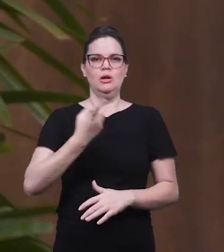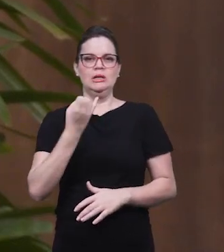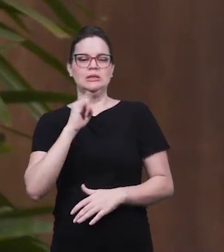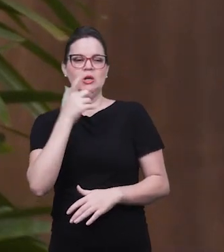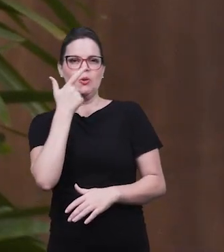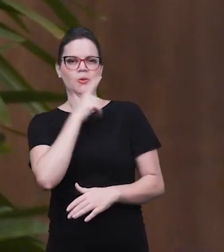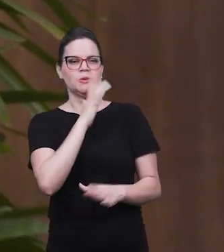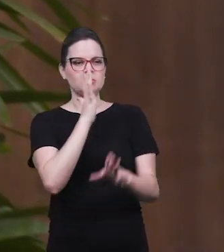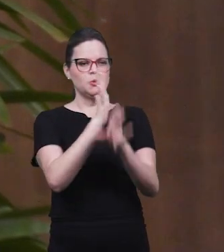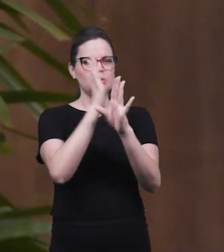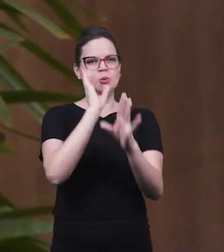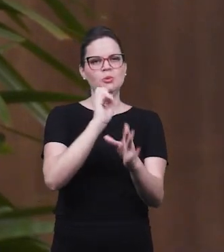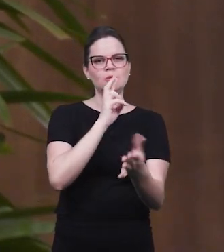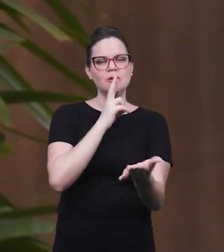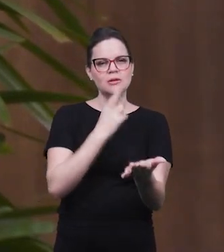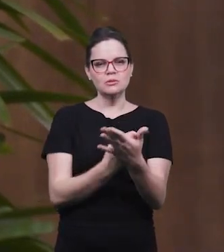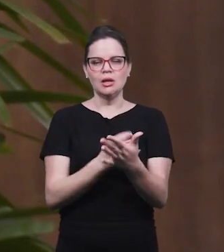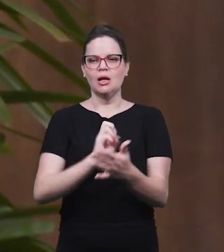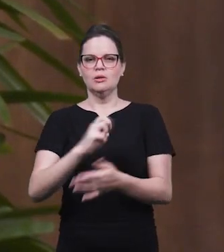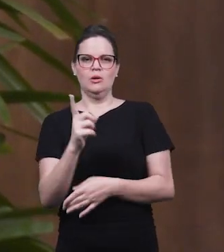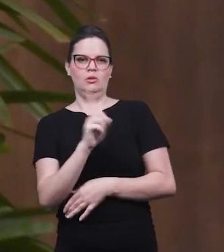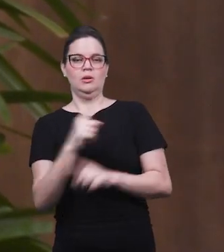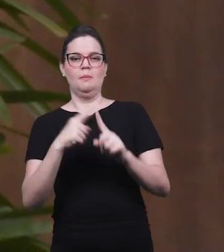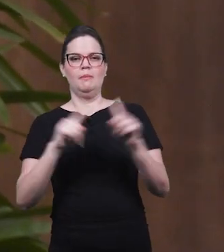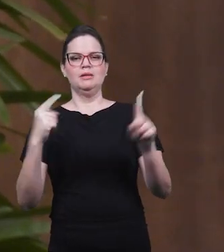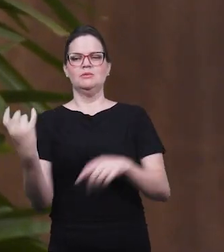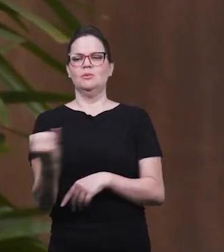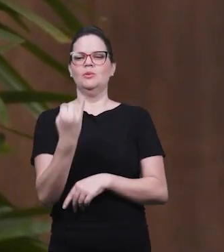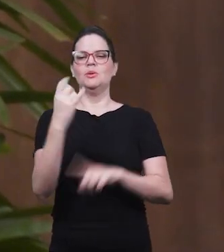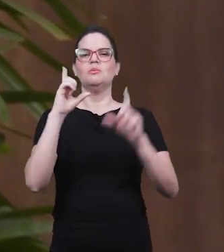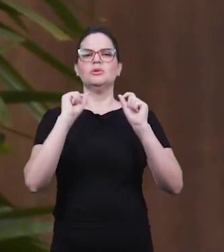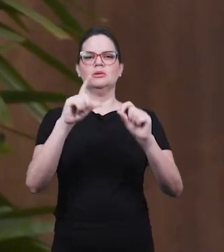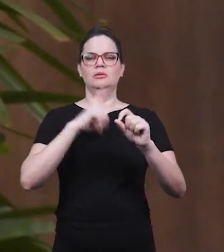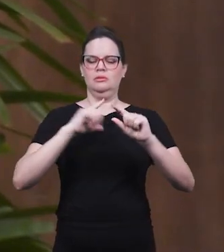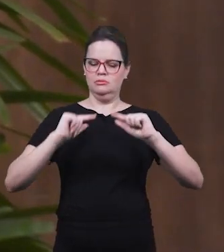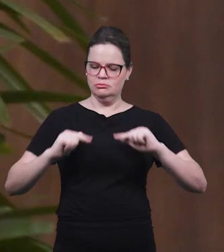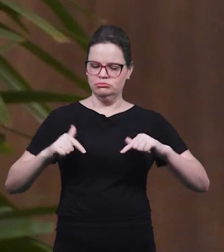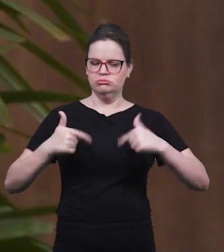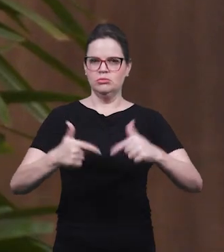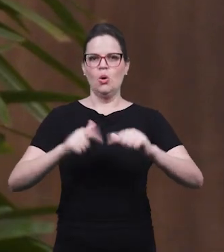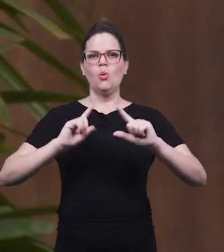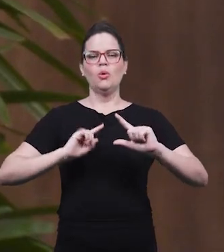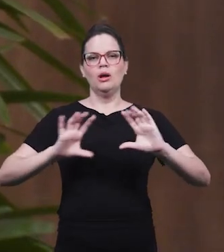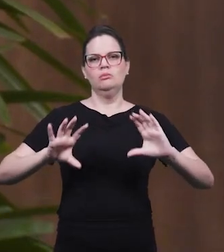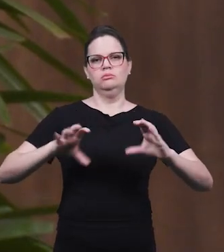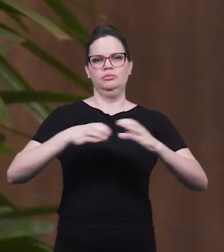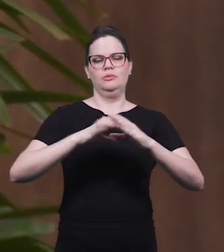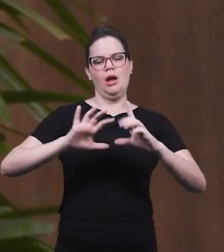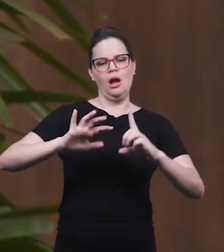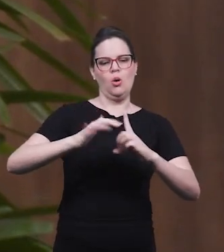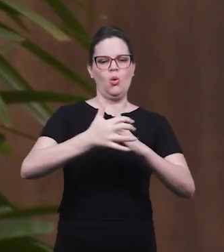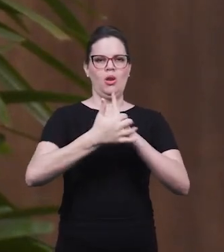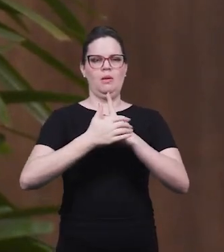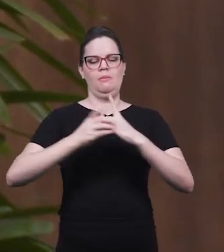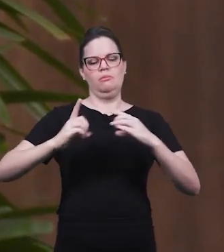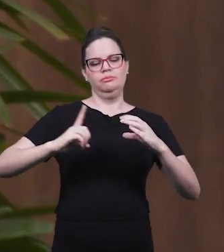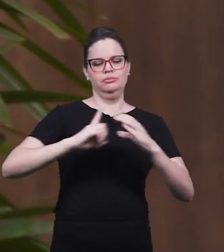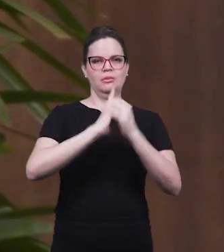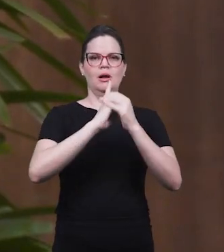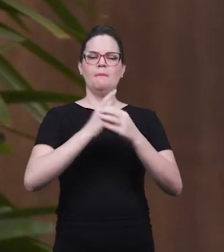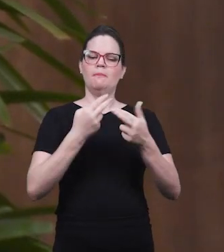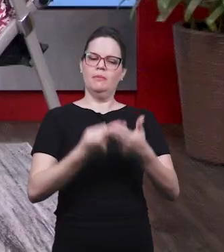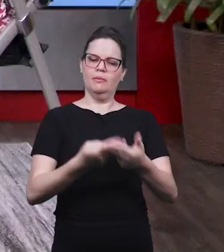e diagnóstico, é essencial mantermos uma atitude de acolhimento, paciência e de apoio